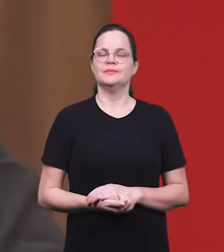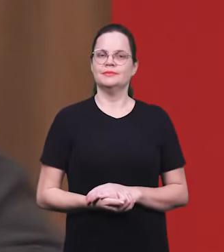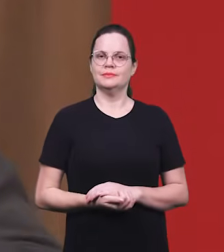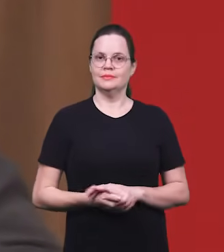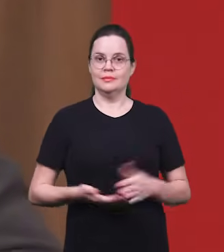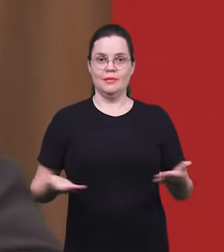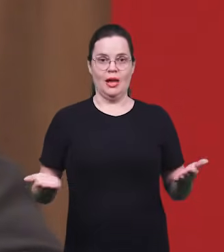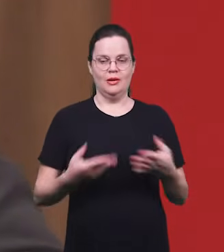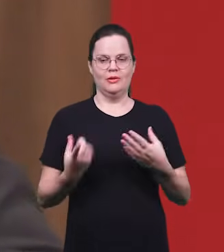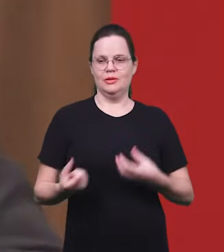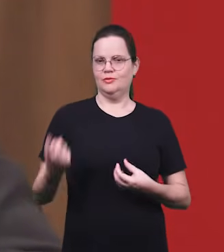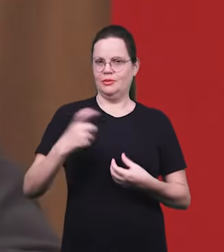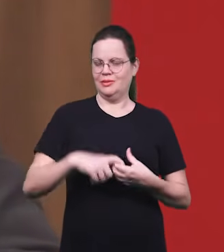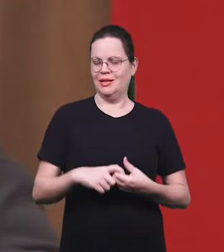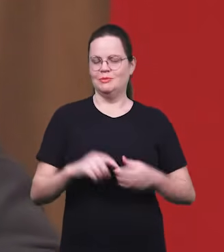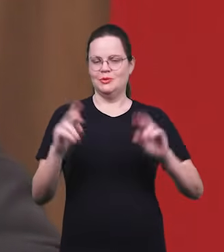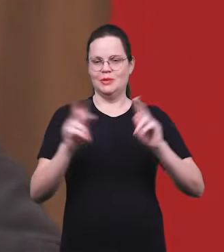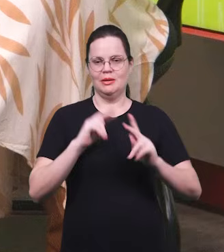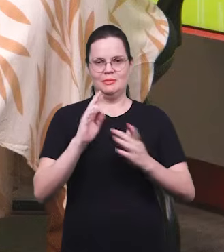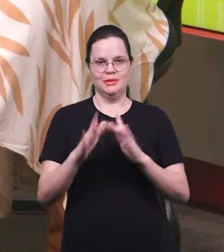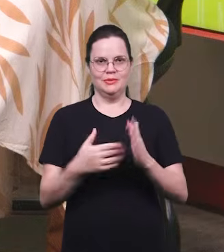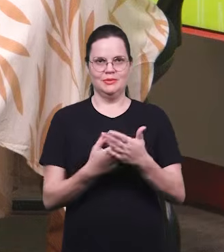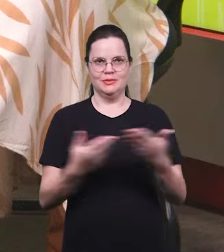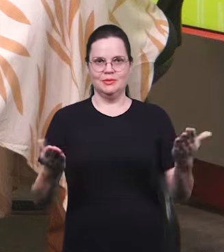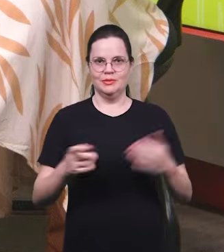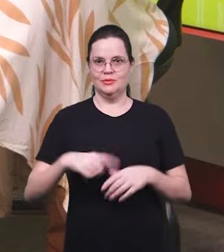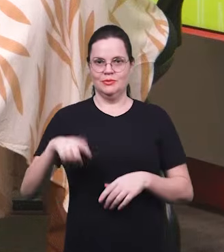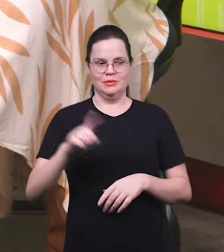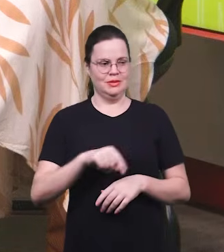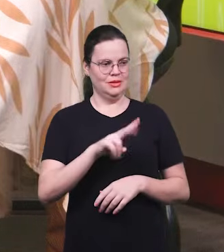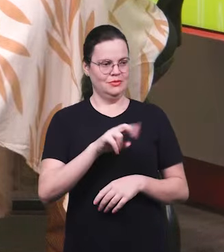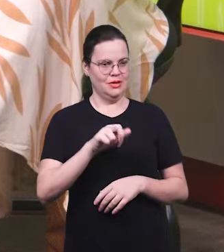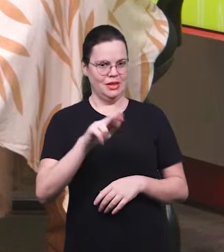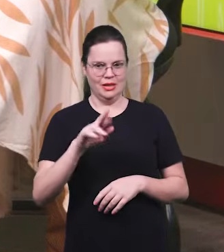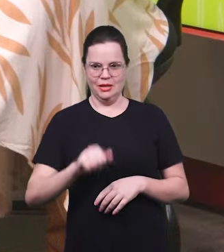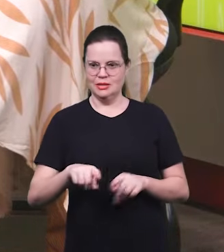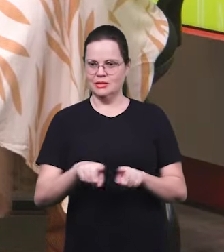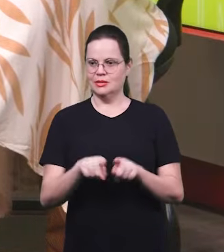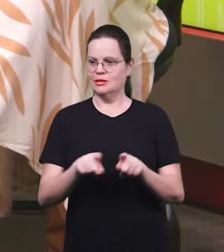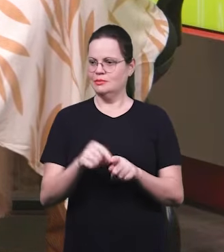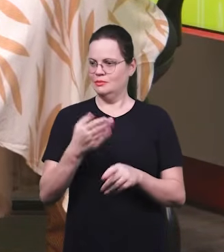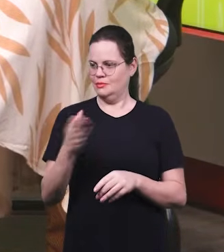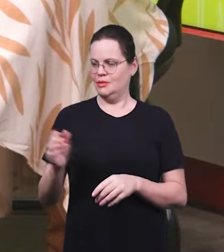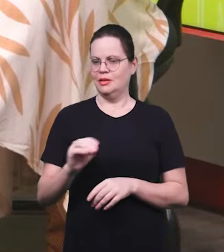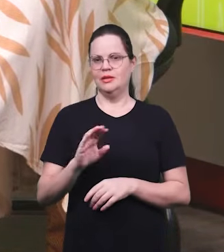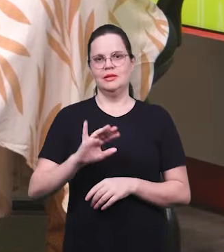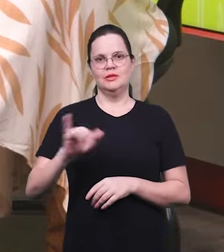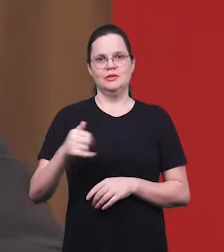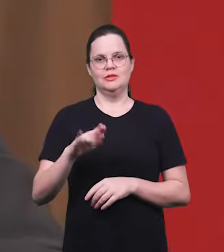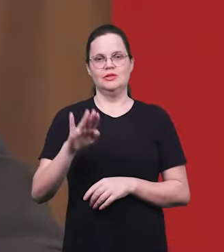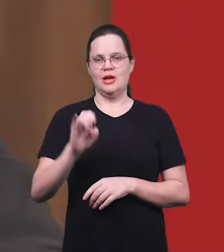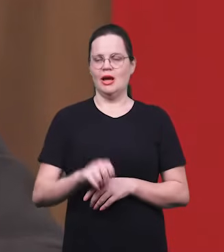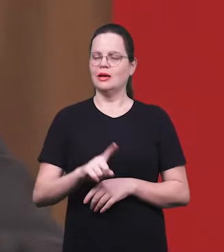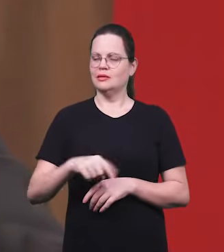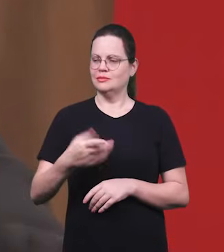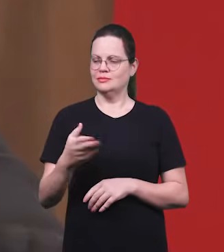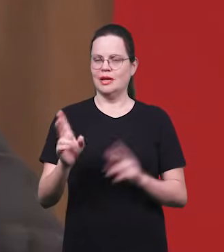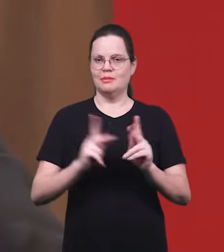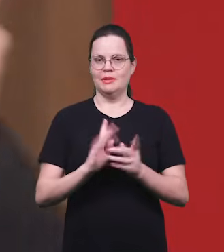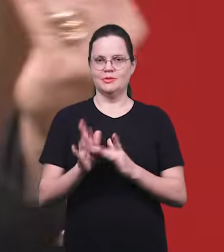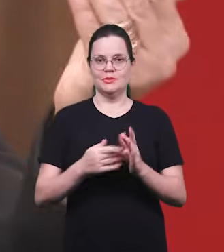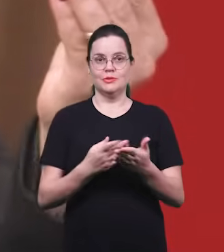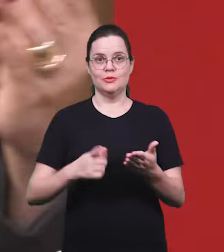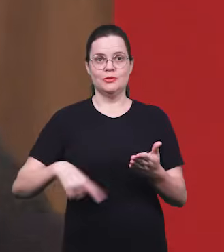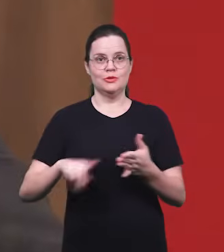Estamos de volta, pessoal. A paz do Senhor Jesus. A paz do Senhor Jesus, Vanessa. A paz do Senhor Jesus, a paz, Senhor. Jaque. E agora,